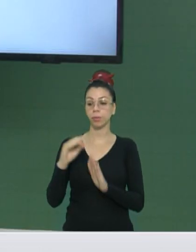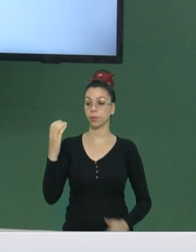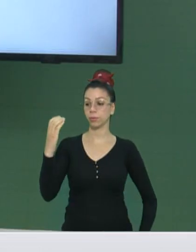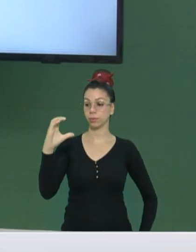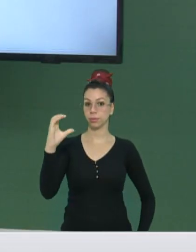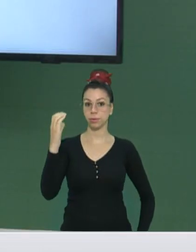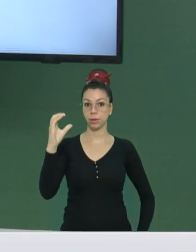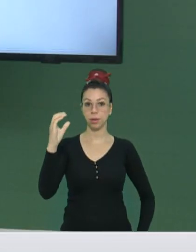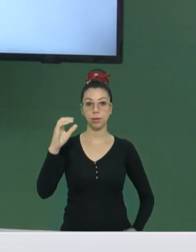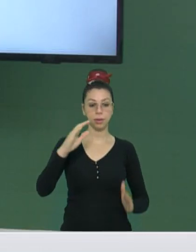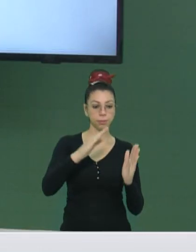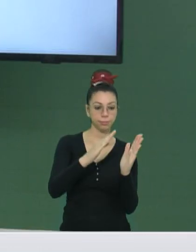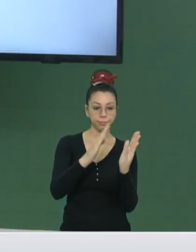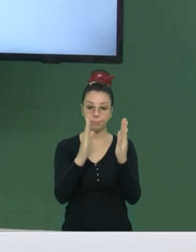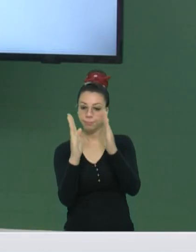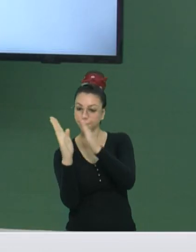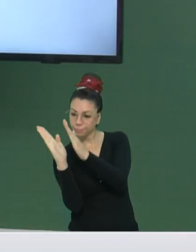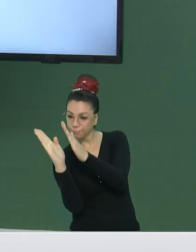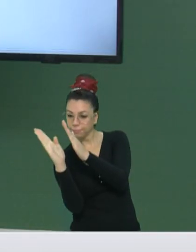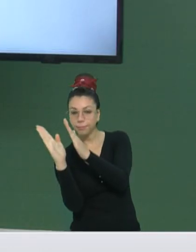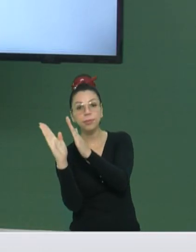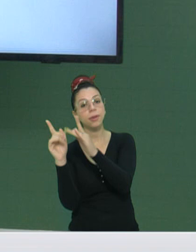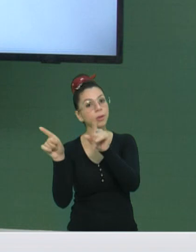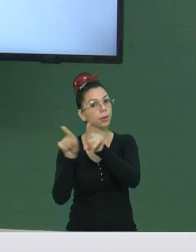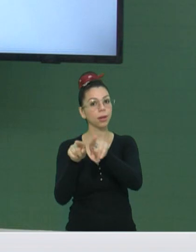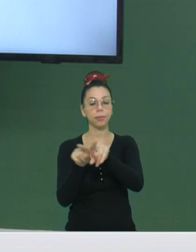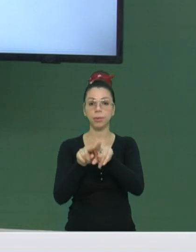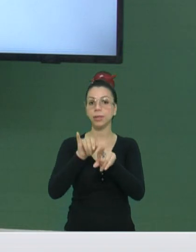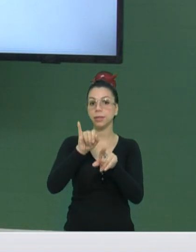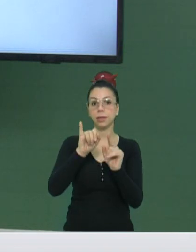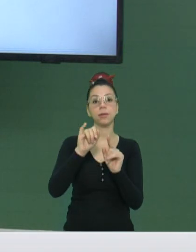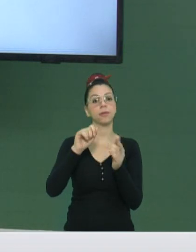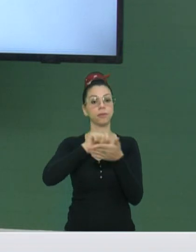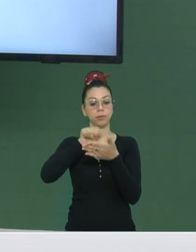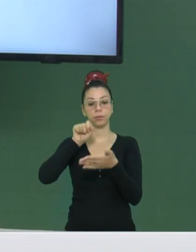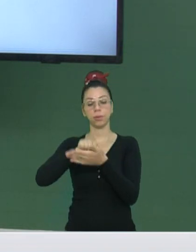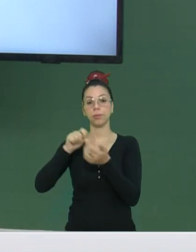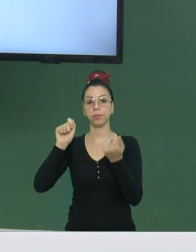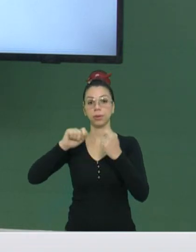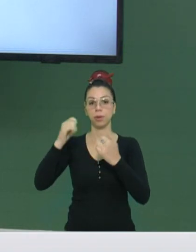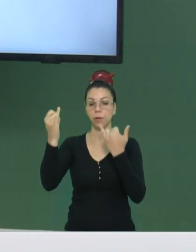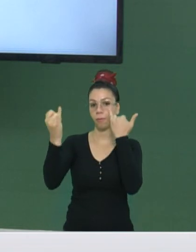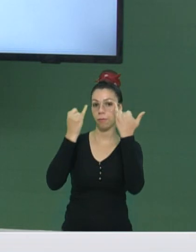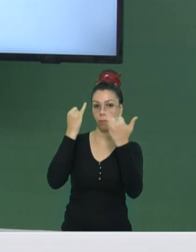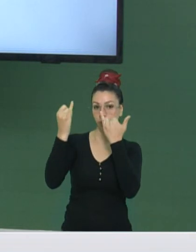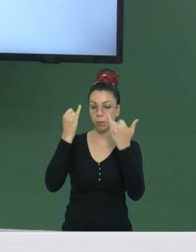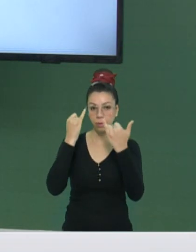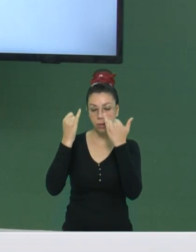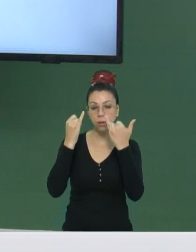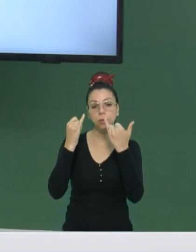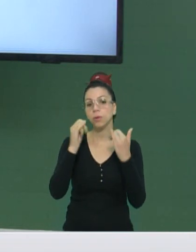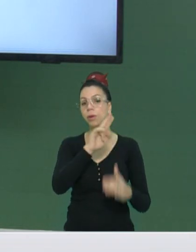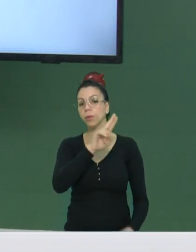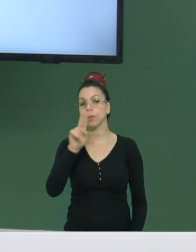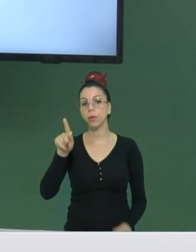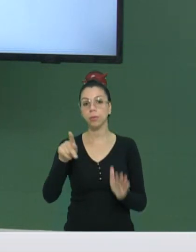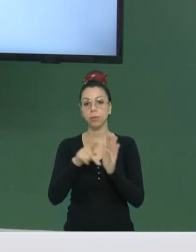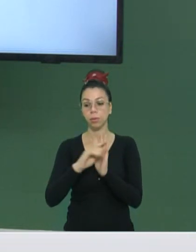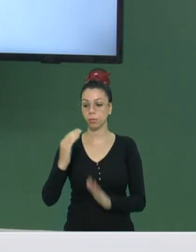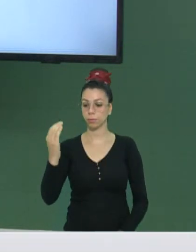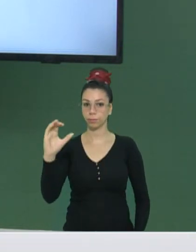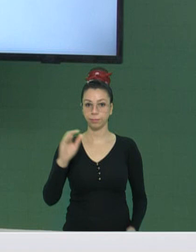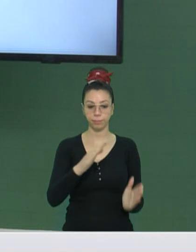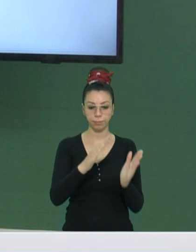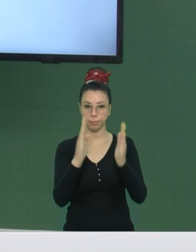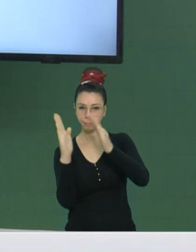for escrever, você também tem que colocar lá alguma informação que saiba que é um nome científico. Vamos para